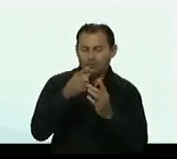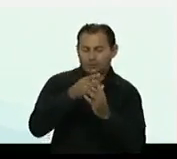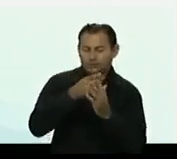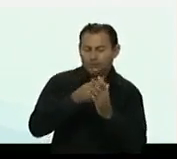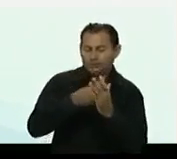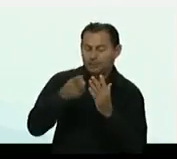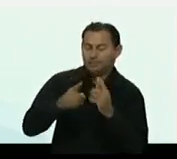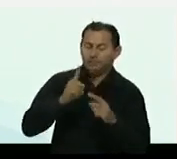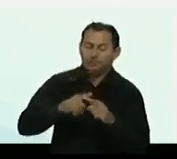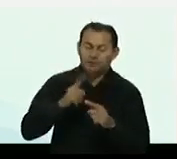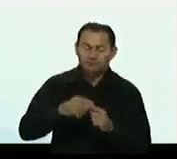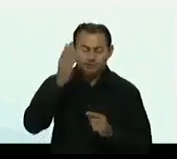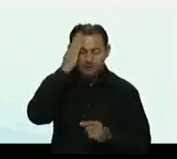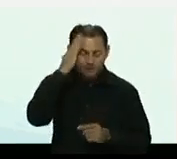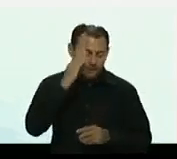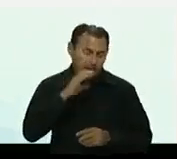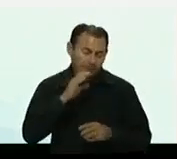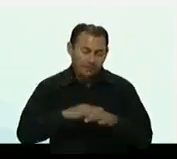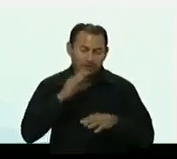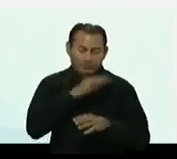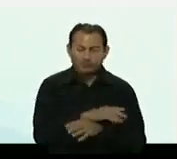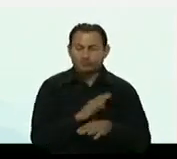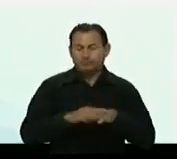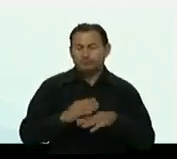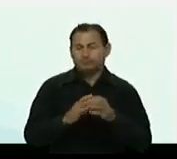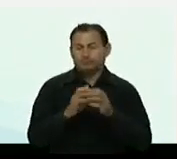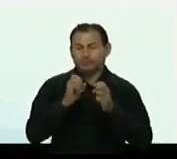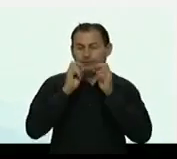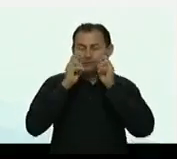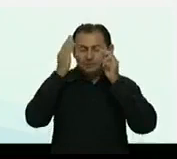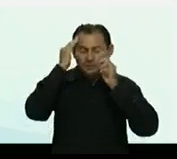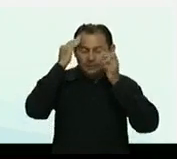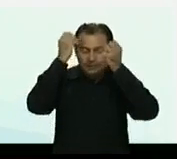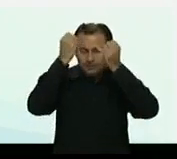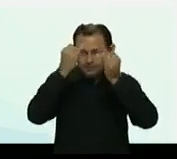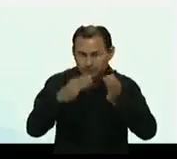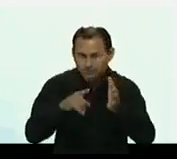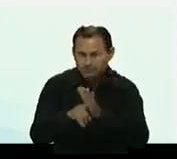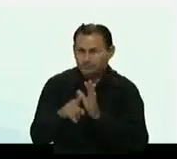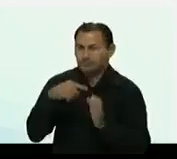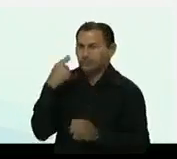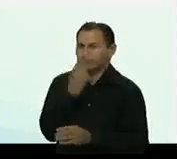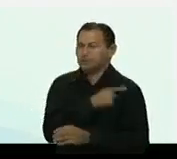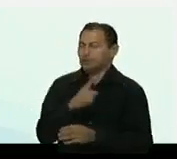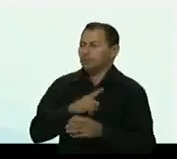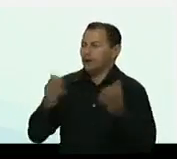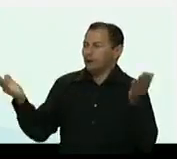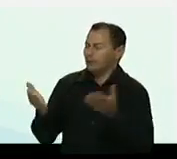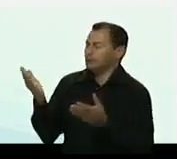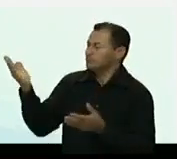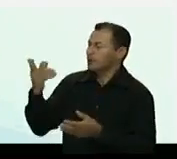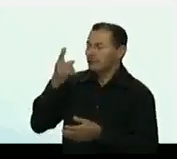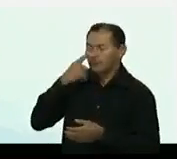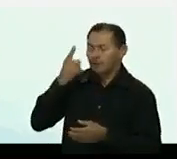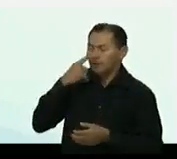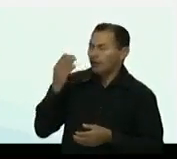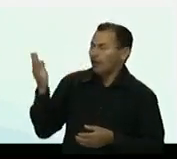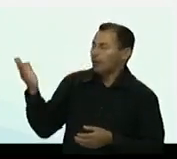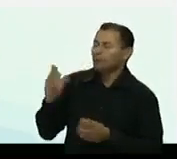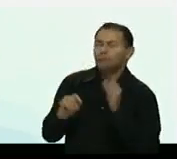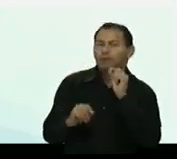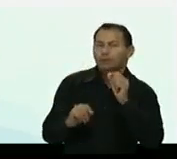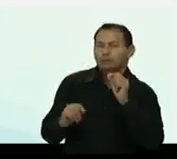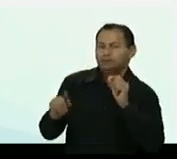a zero? Para determinar assim a raiz, para identificar a situação. Então, nós queremos agora verificar o